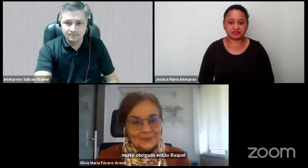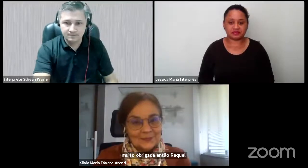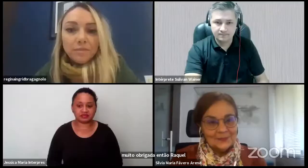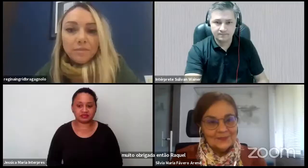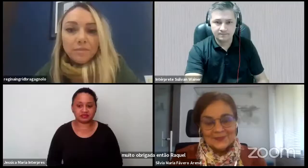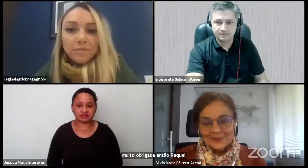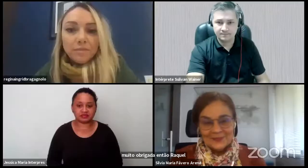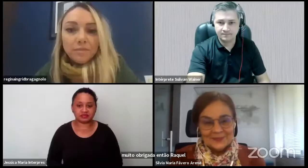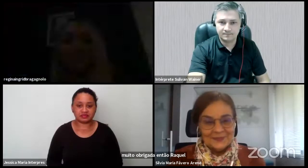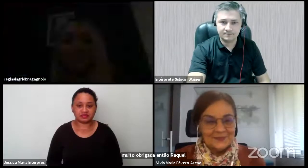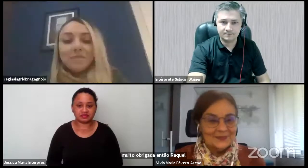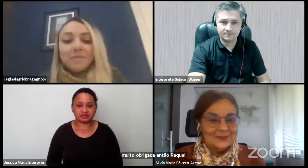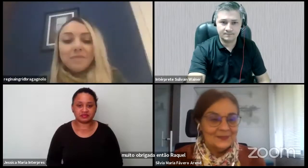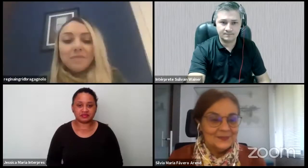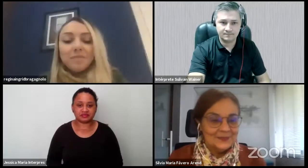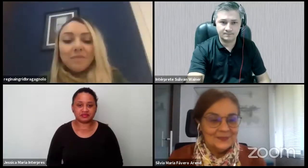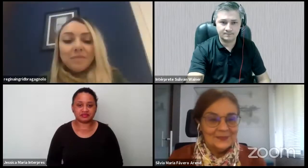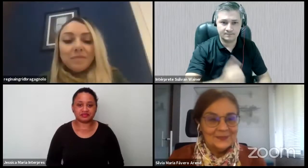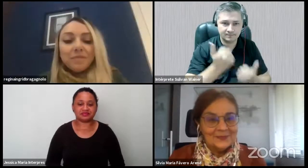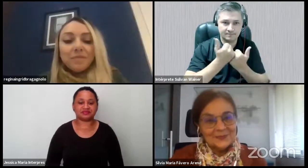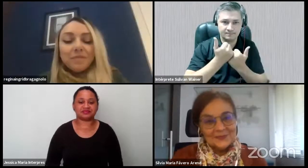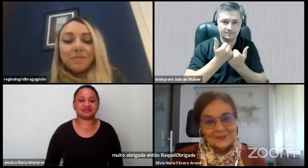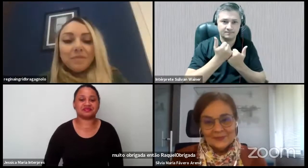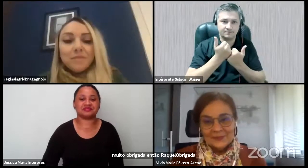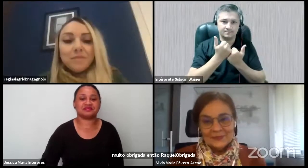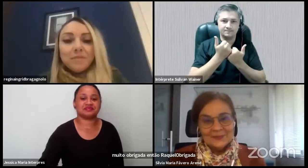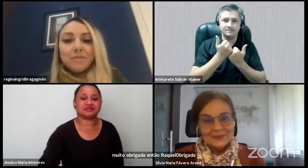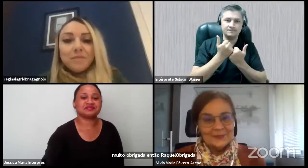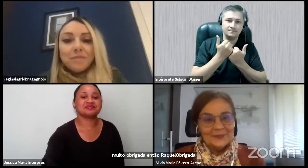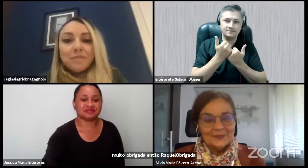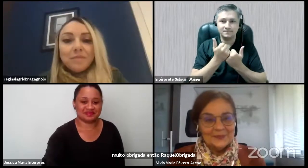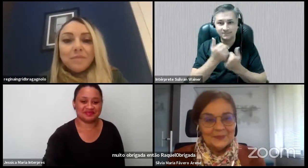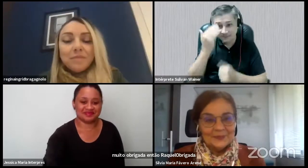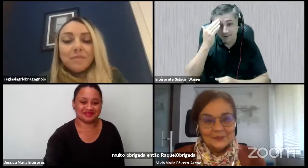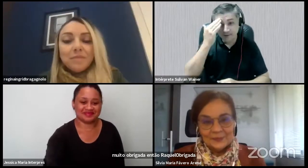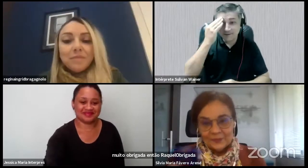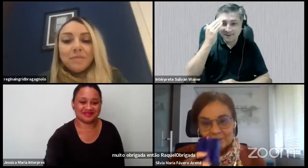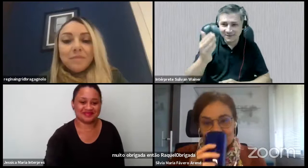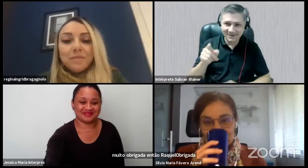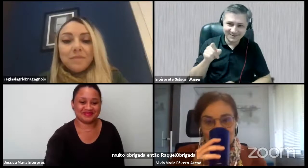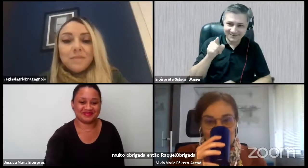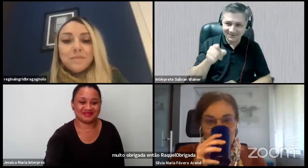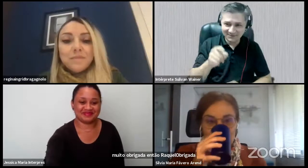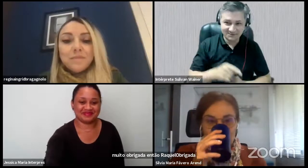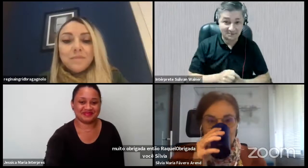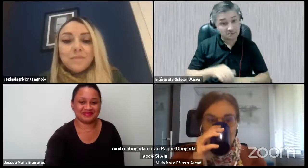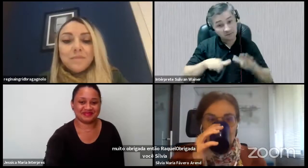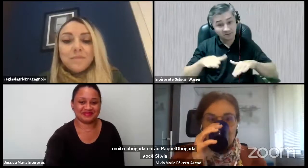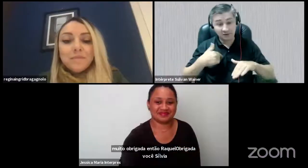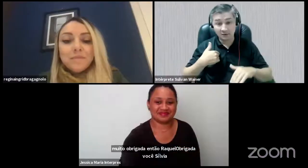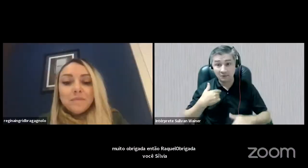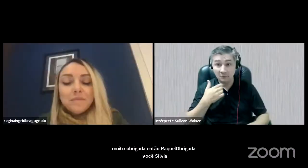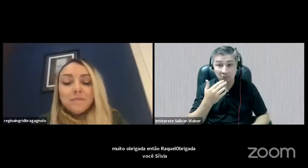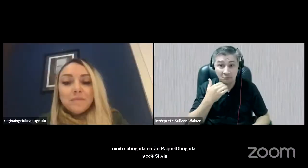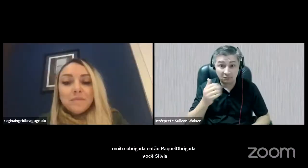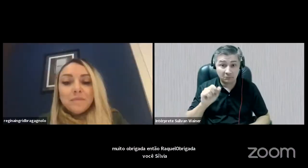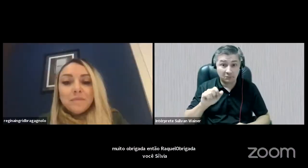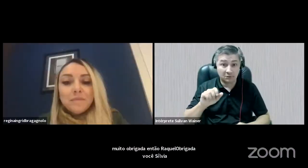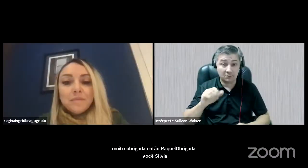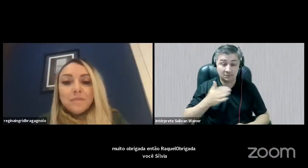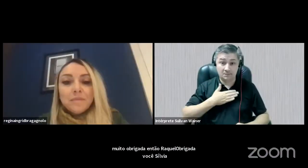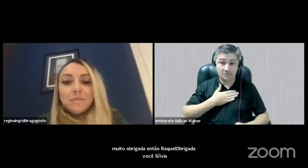Obrigada a você, Silvia, por alguma razão eu não consigo ativar a minha imagem,